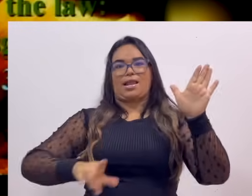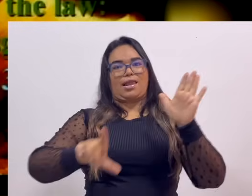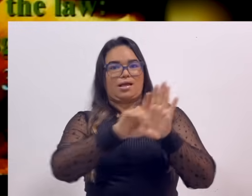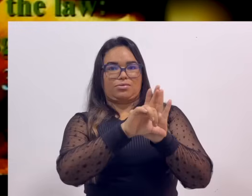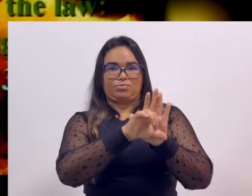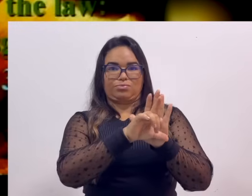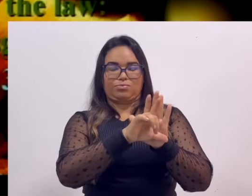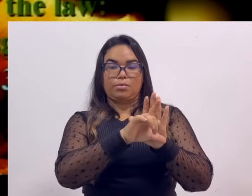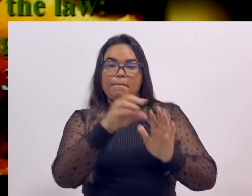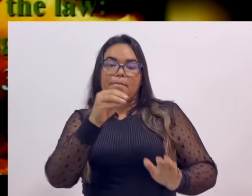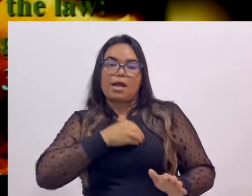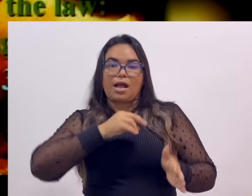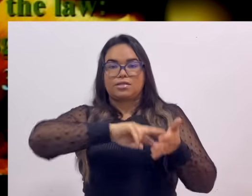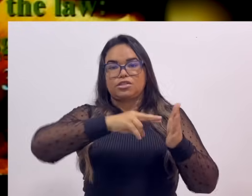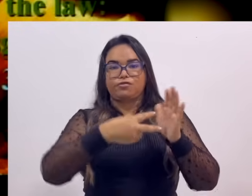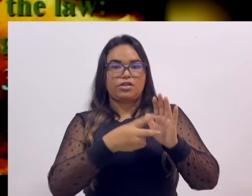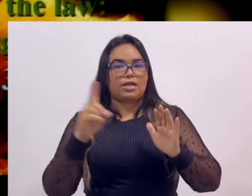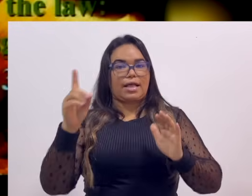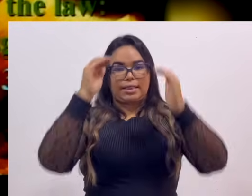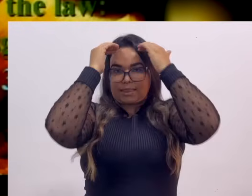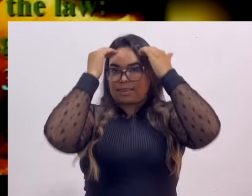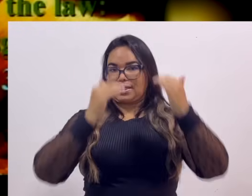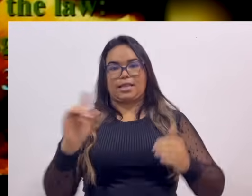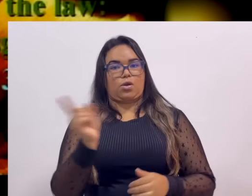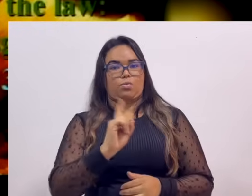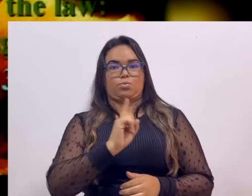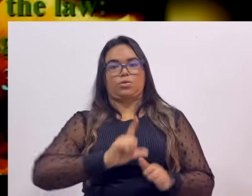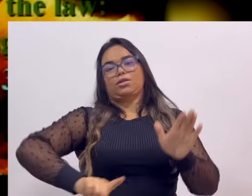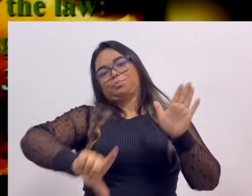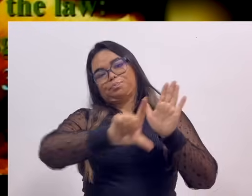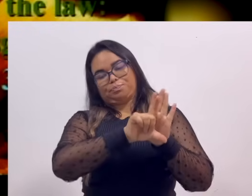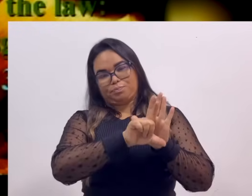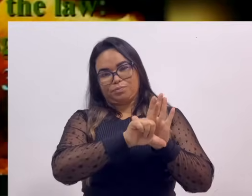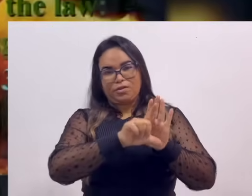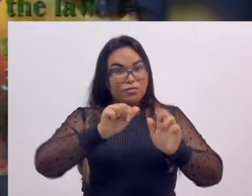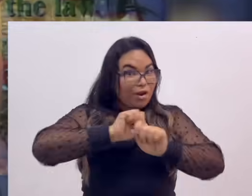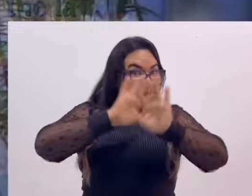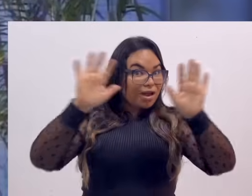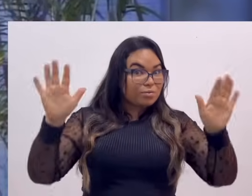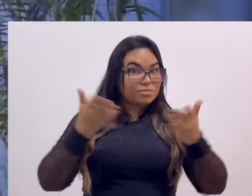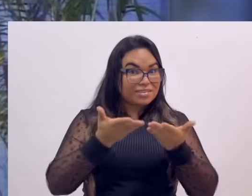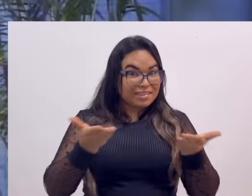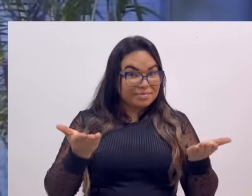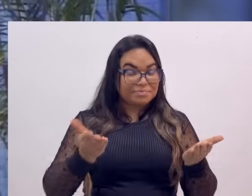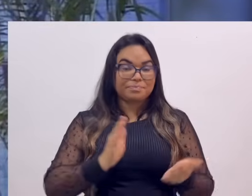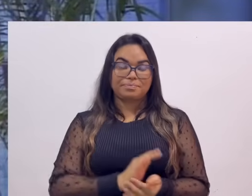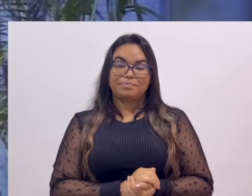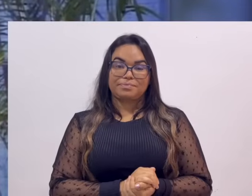porque o pecado é a transgressão da lei. Será que está claro?